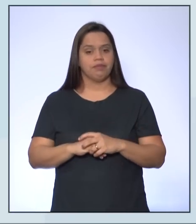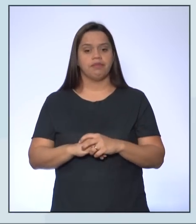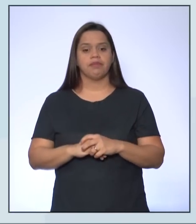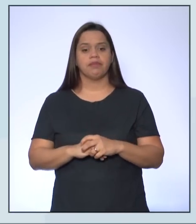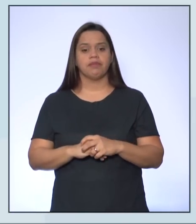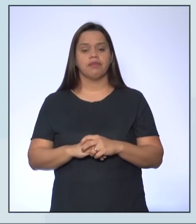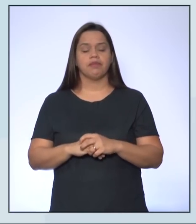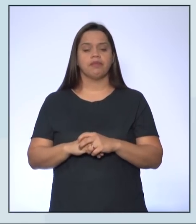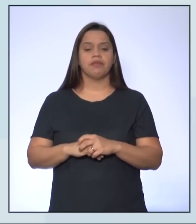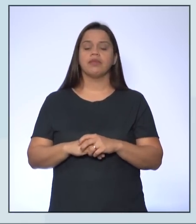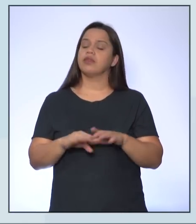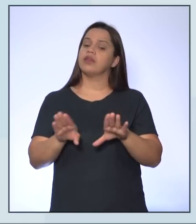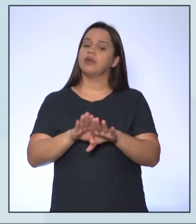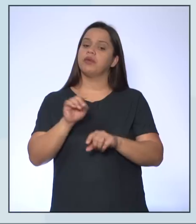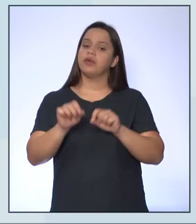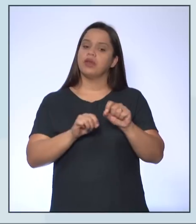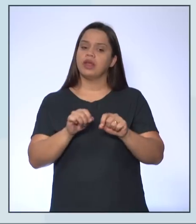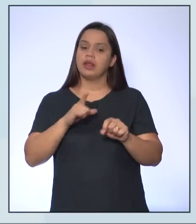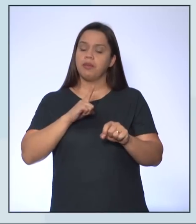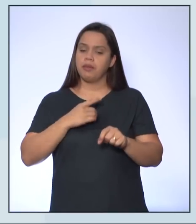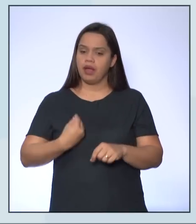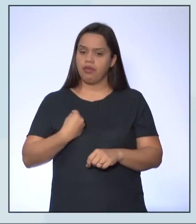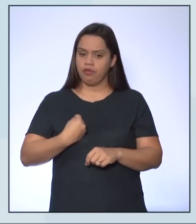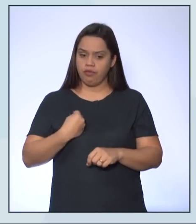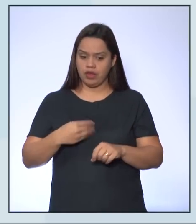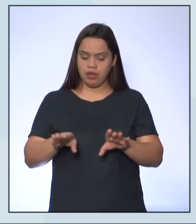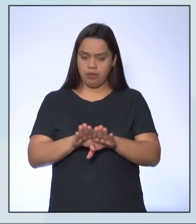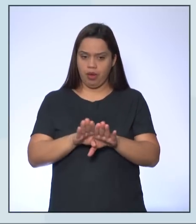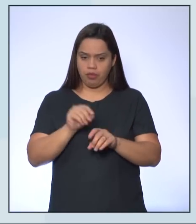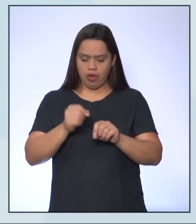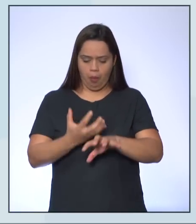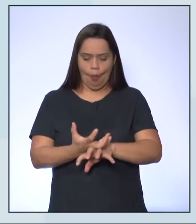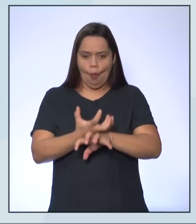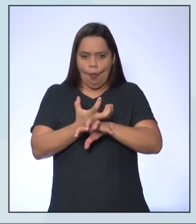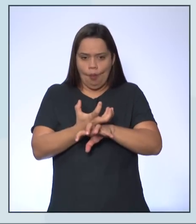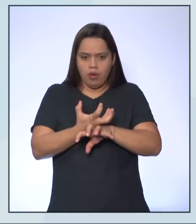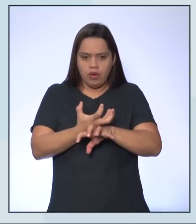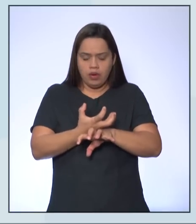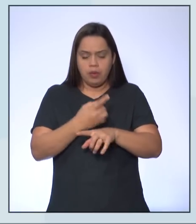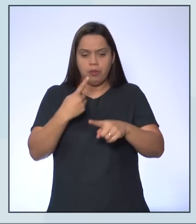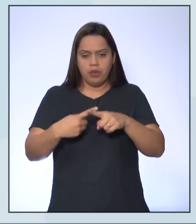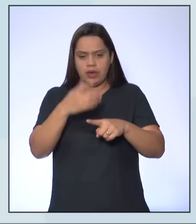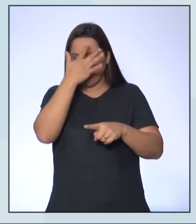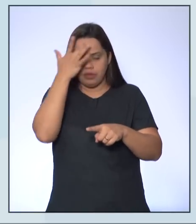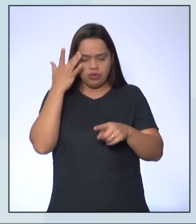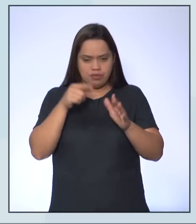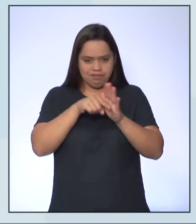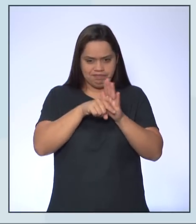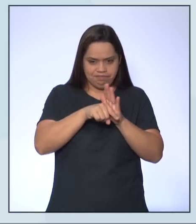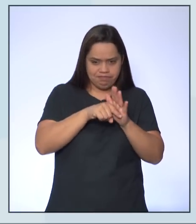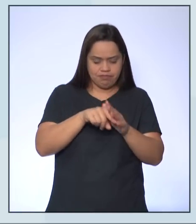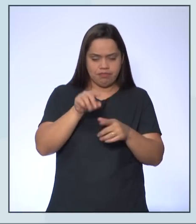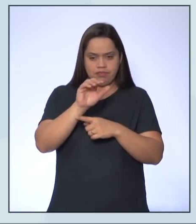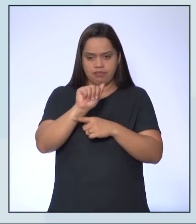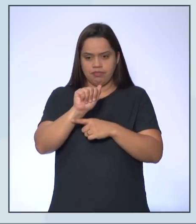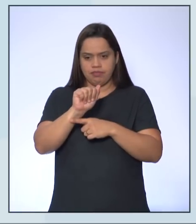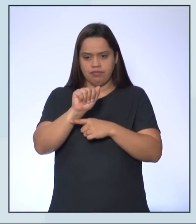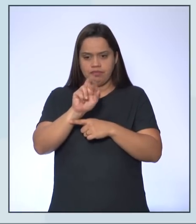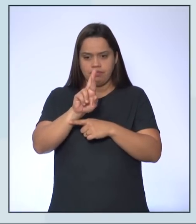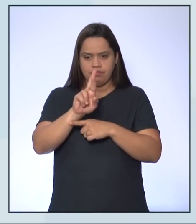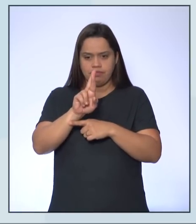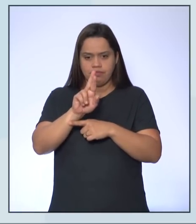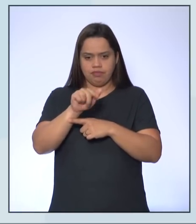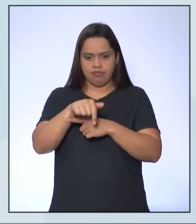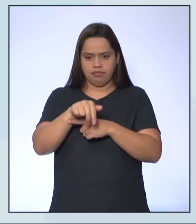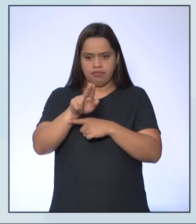deixaram também os seus restos mortais. Os arqueólogos, eles fazem um estudo dos restos